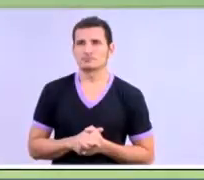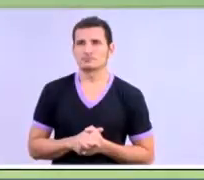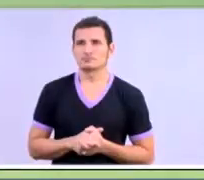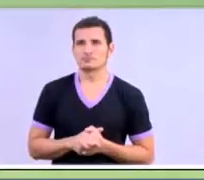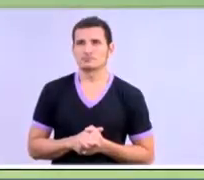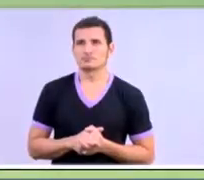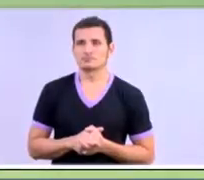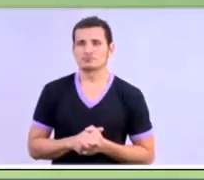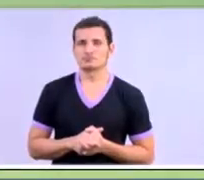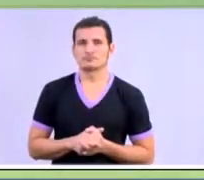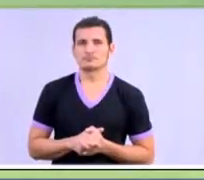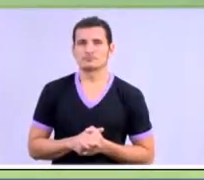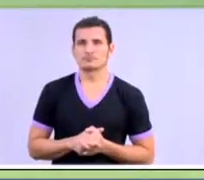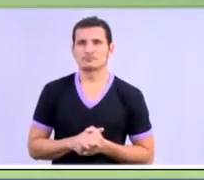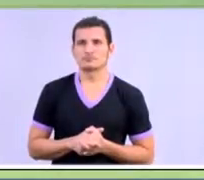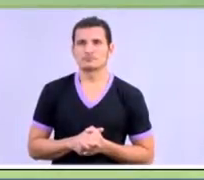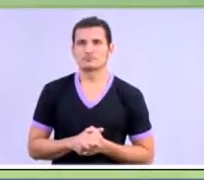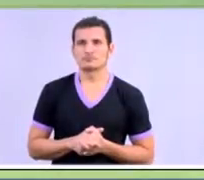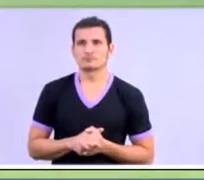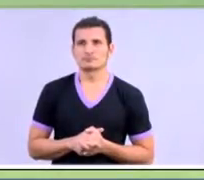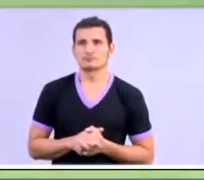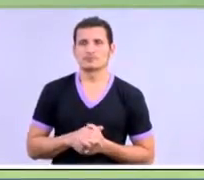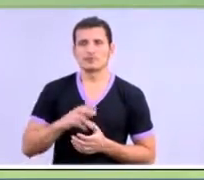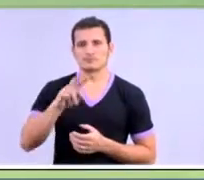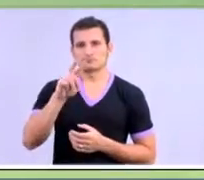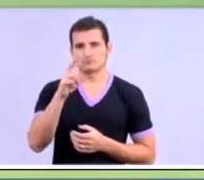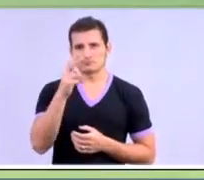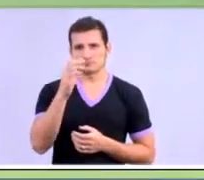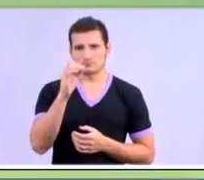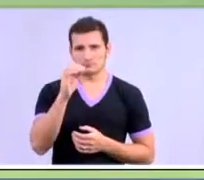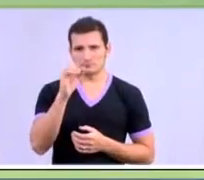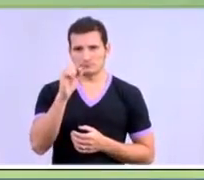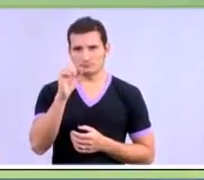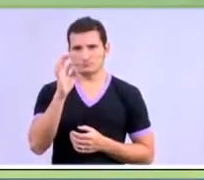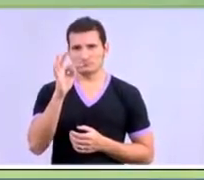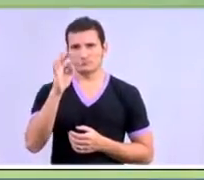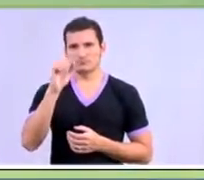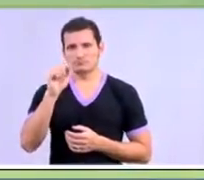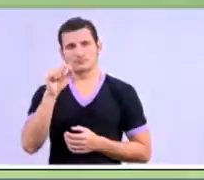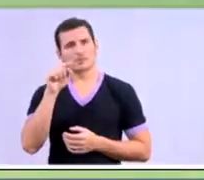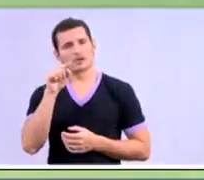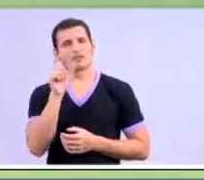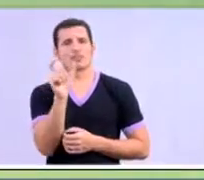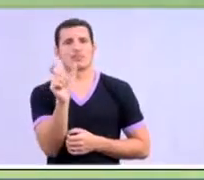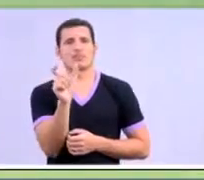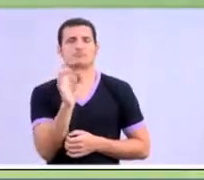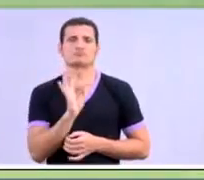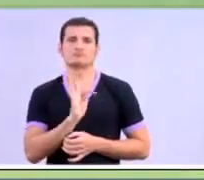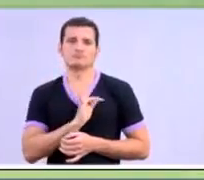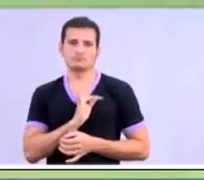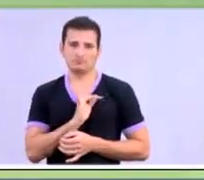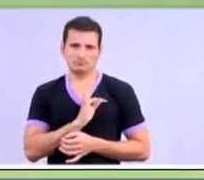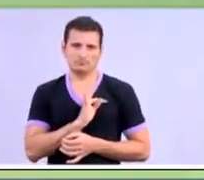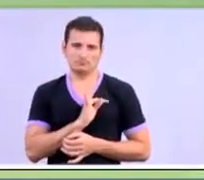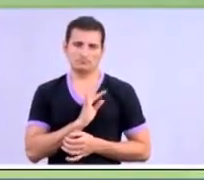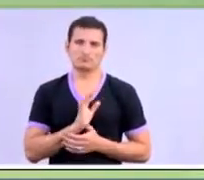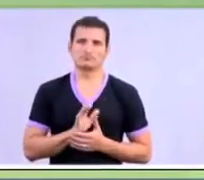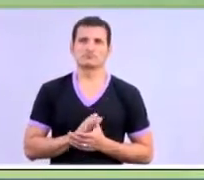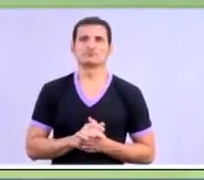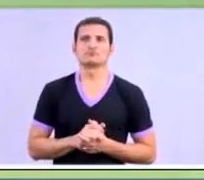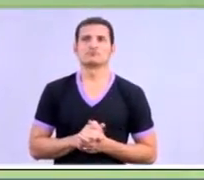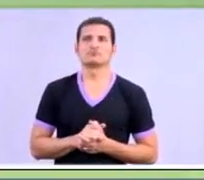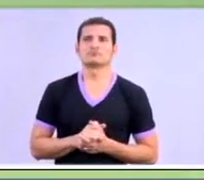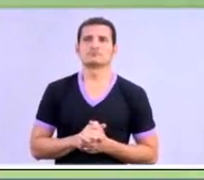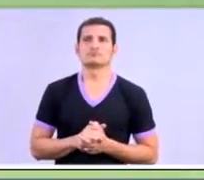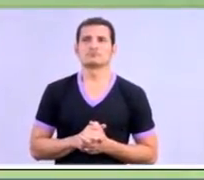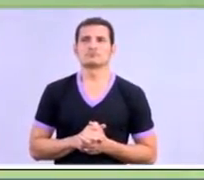além de dispositivos finais, como também chamados de hosts. Isso é um termo técnico aí que a gente costuma usar. Eles